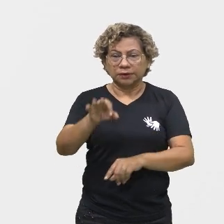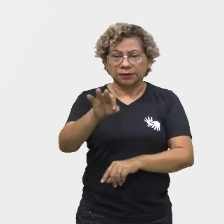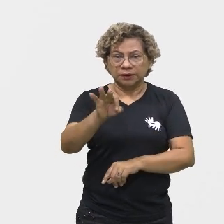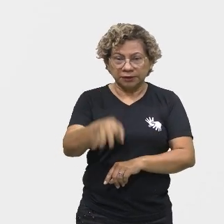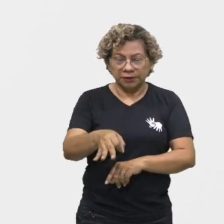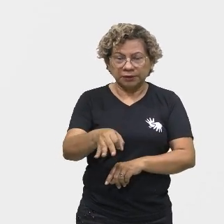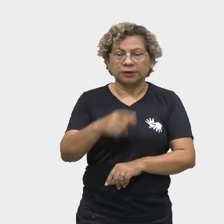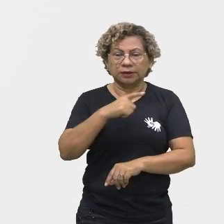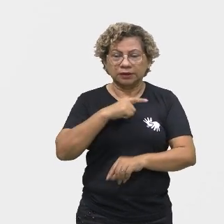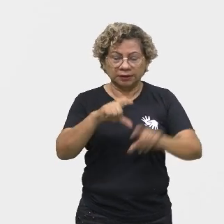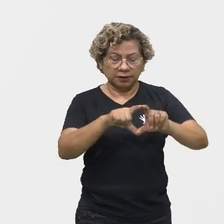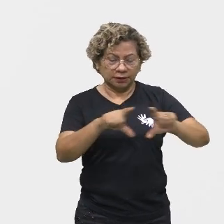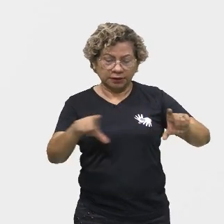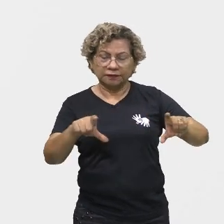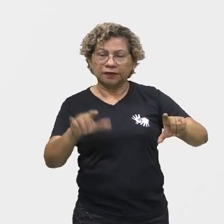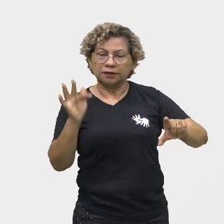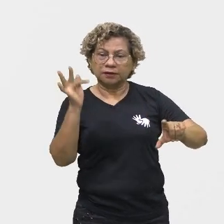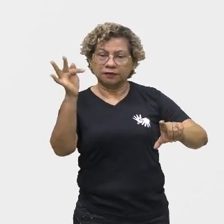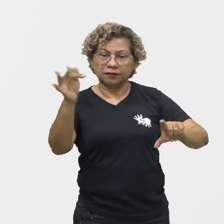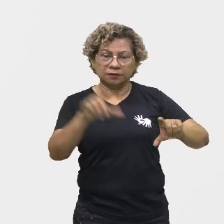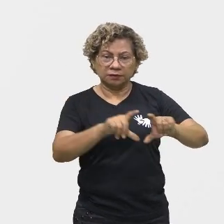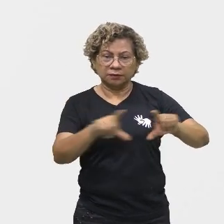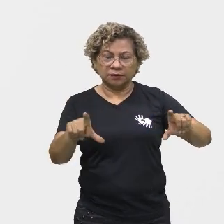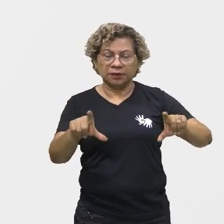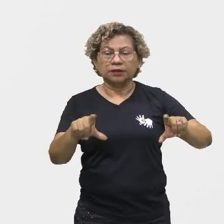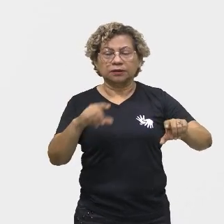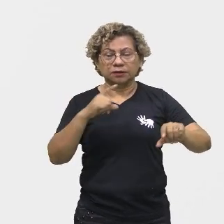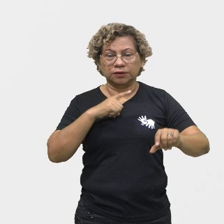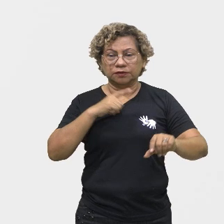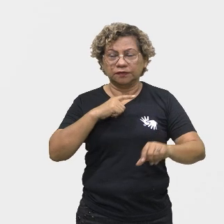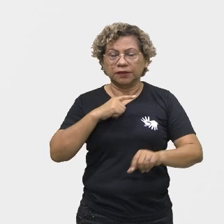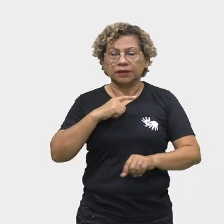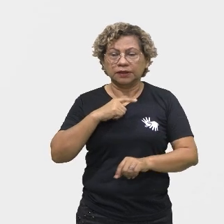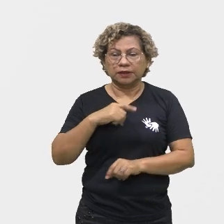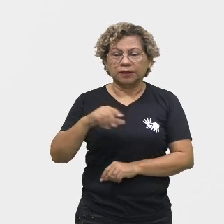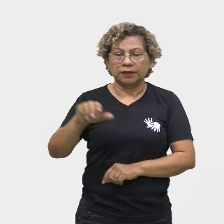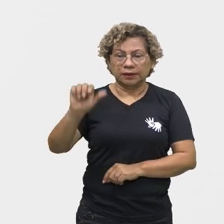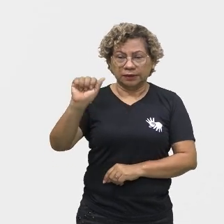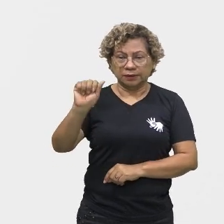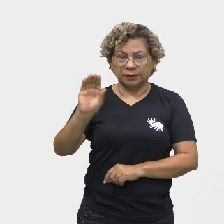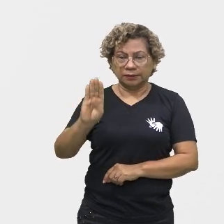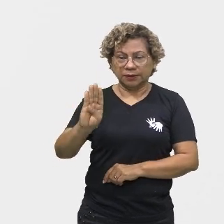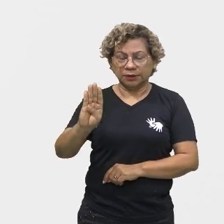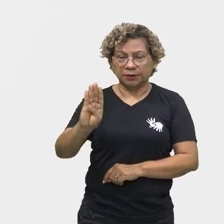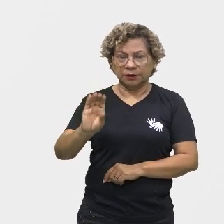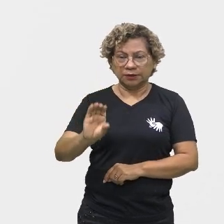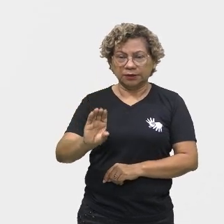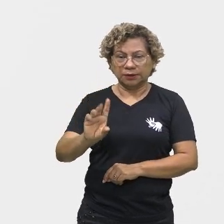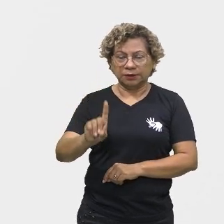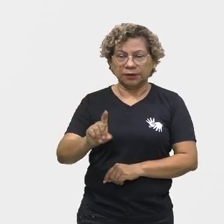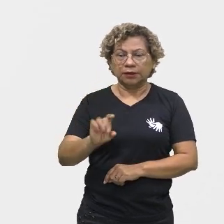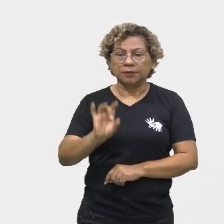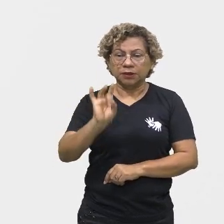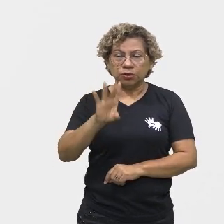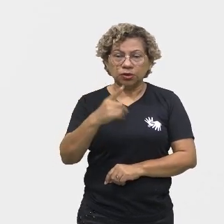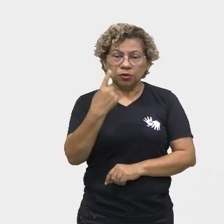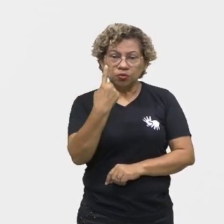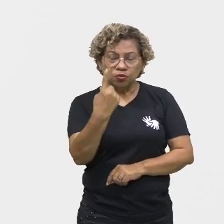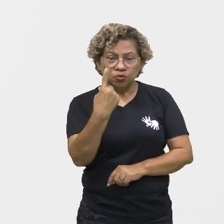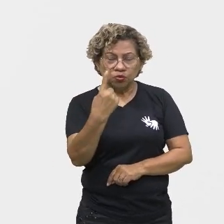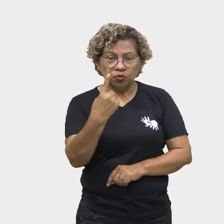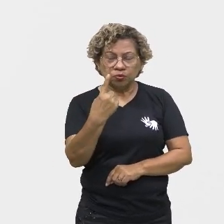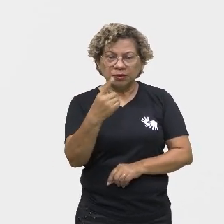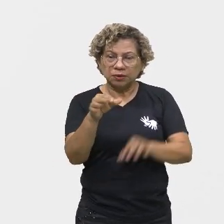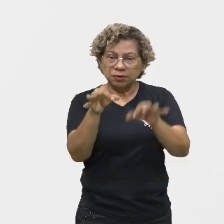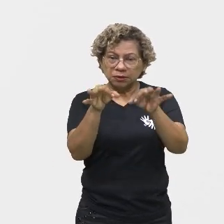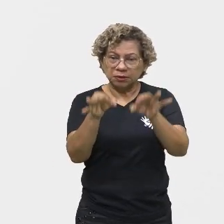no futuro é... Então, nós temos 4 opções, mas somente uma dessas alternativas vai apresentar,